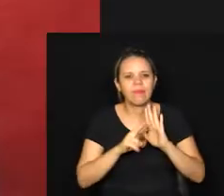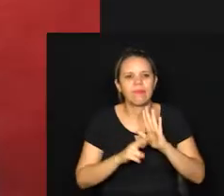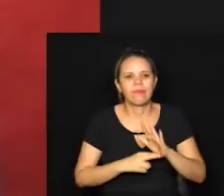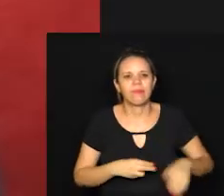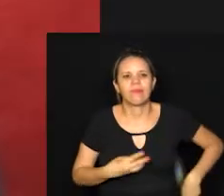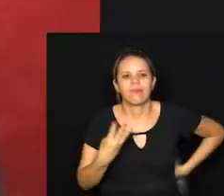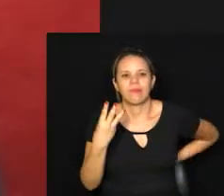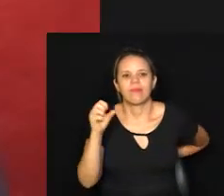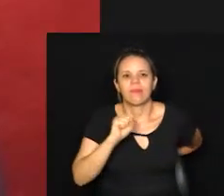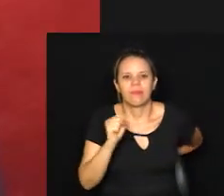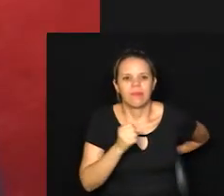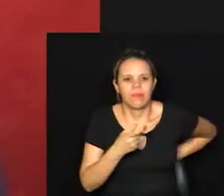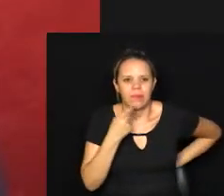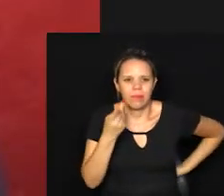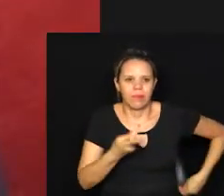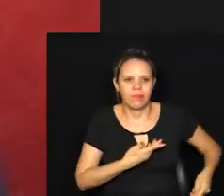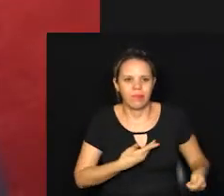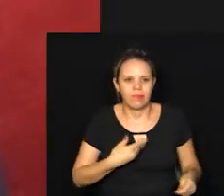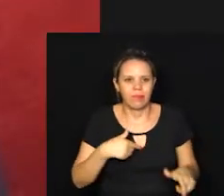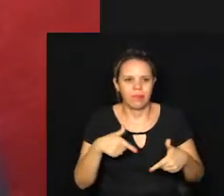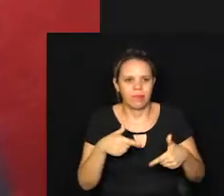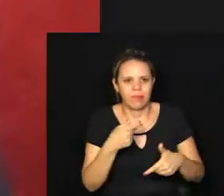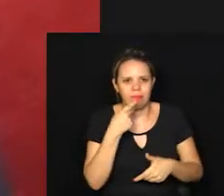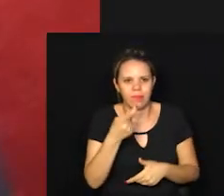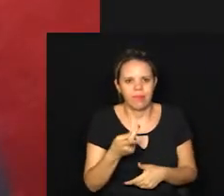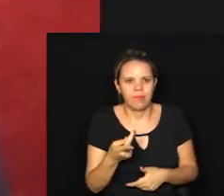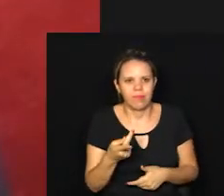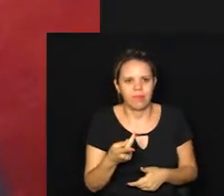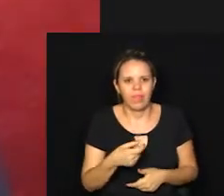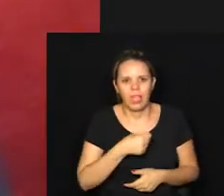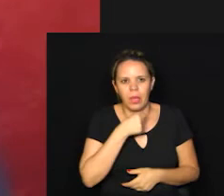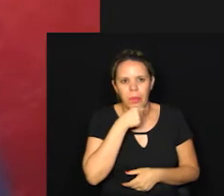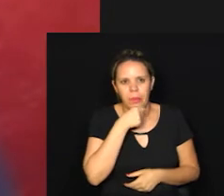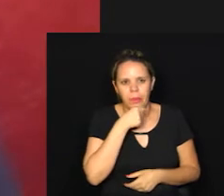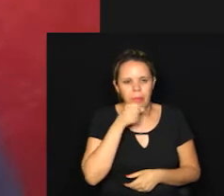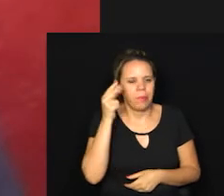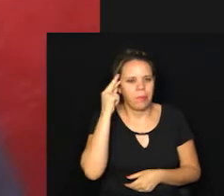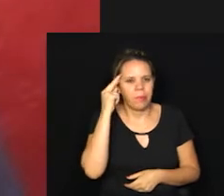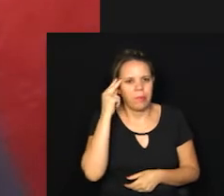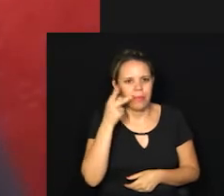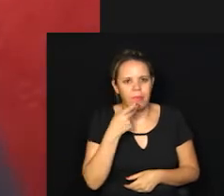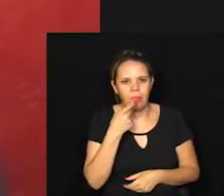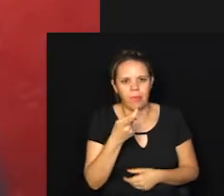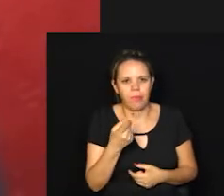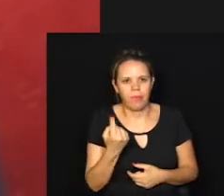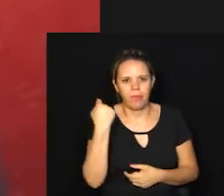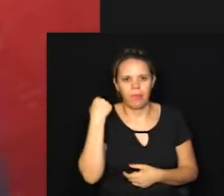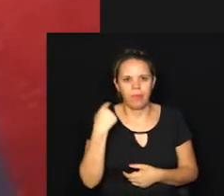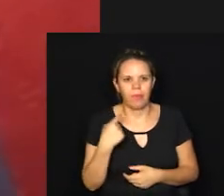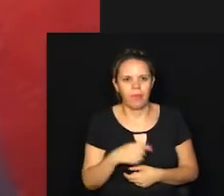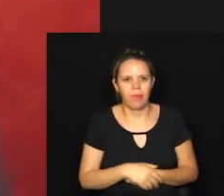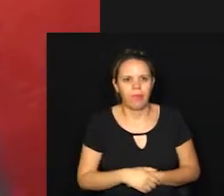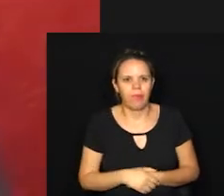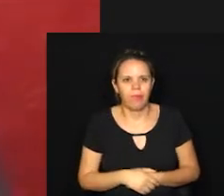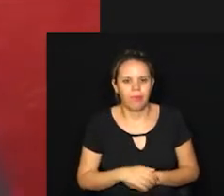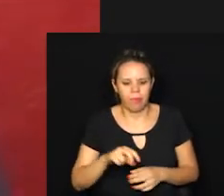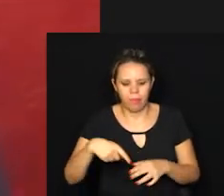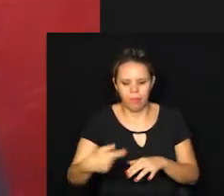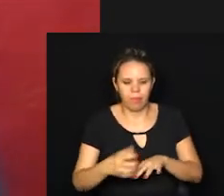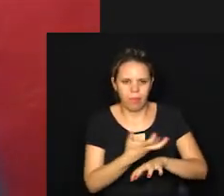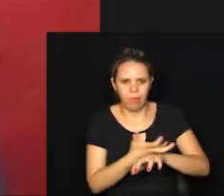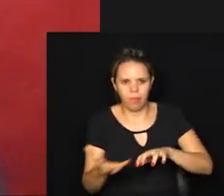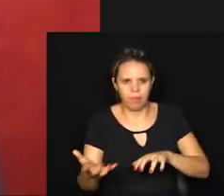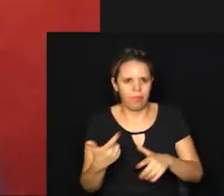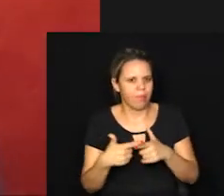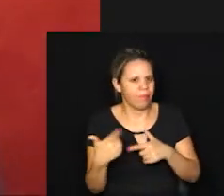3 segundos que o nosso colega de trabalho, né, o repórter André Aranha, citou da última vez, caiu na grama, não